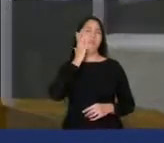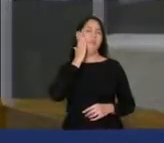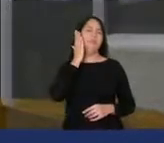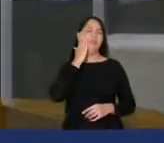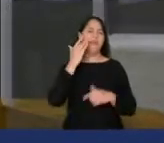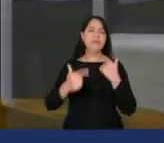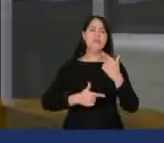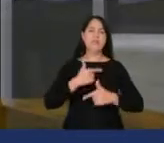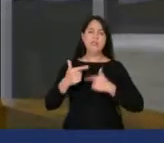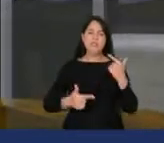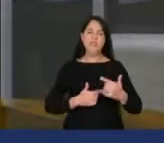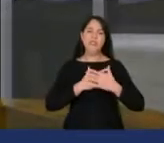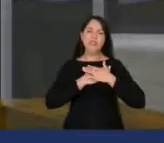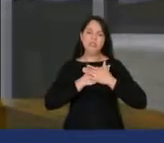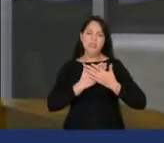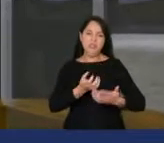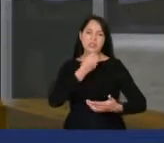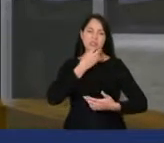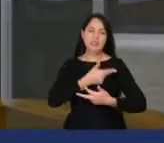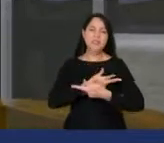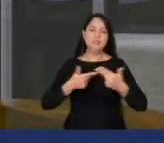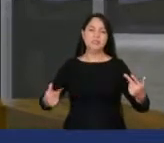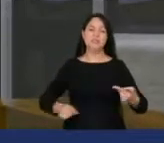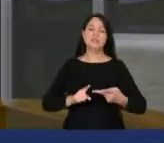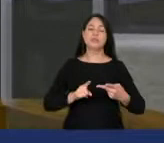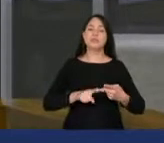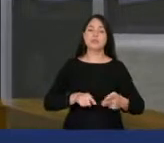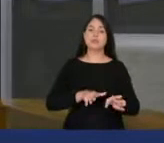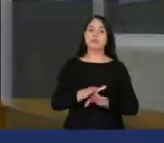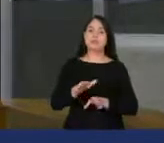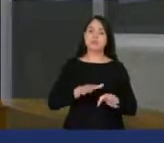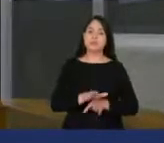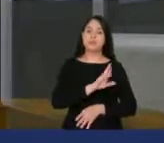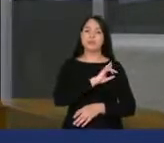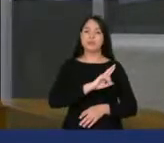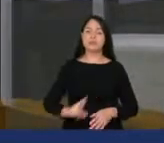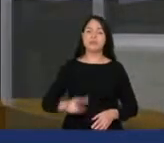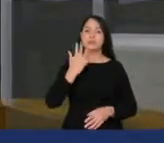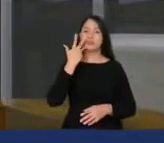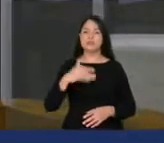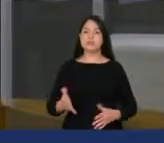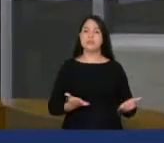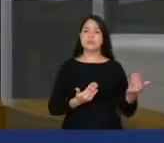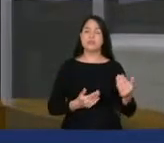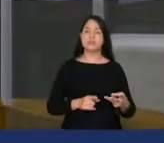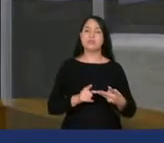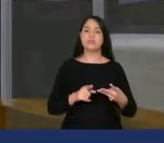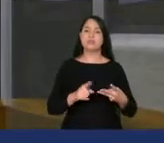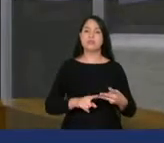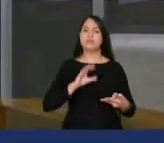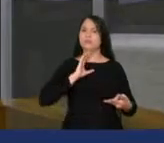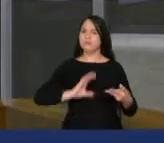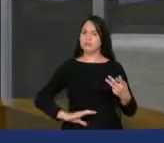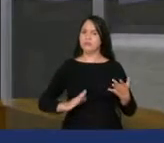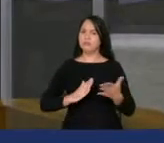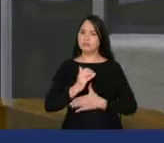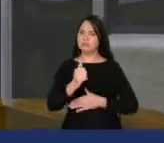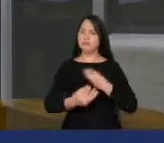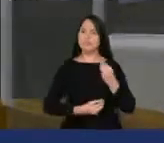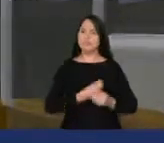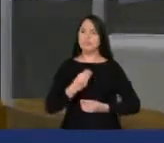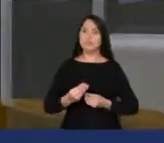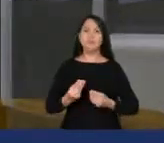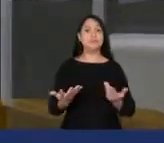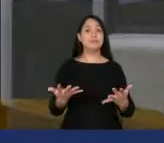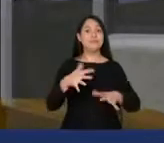beneficência, à orientação religiosa das crianças e jovens, à promoção da cidadania através da inclusão social,